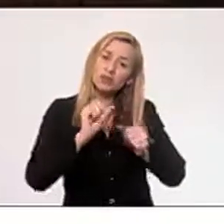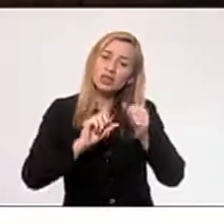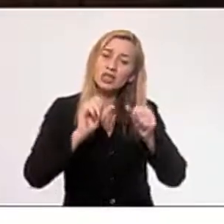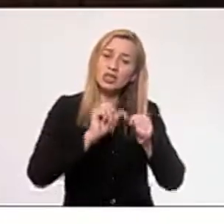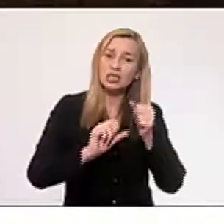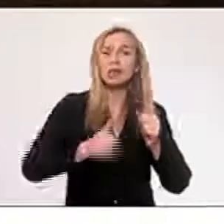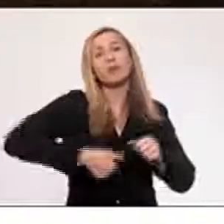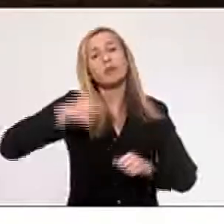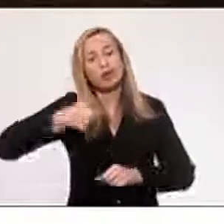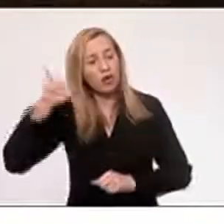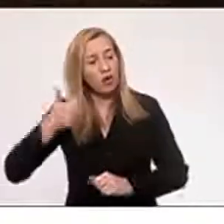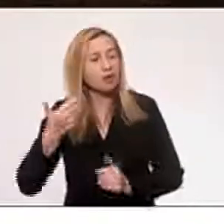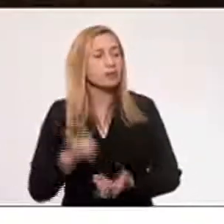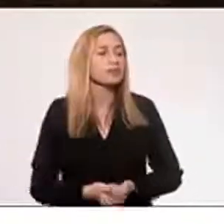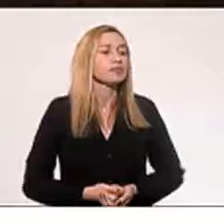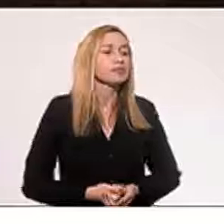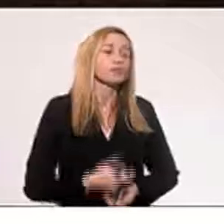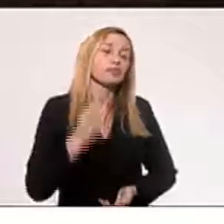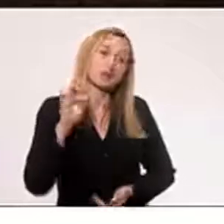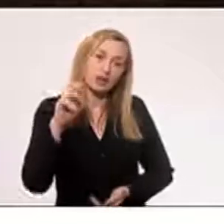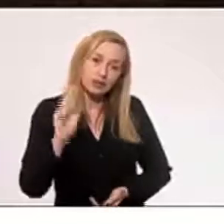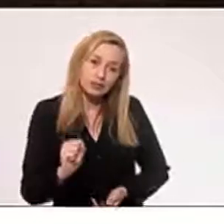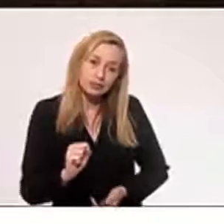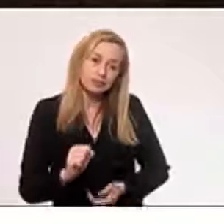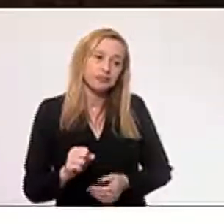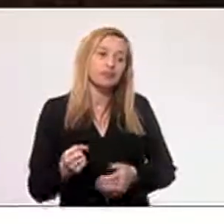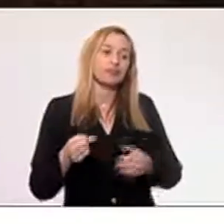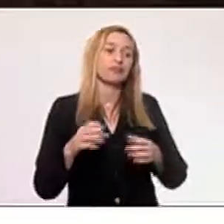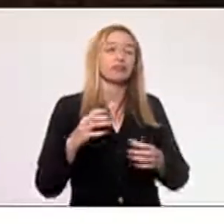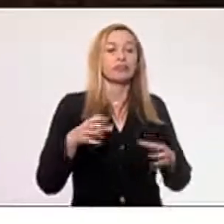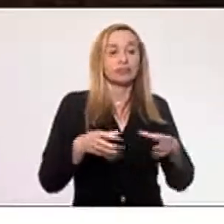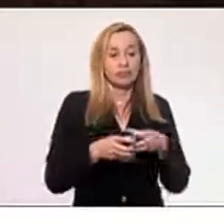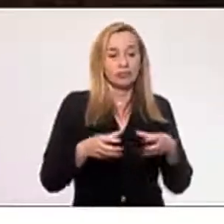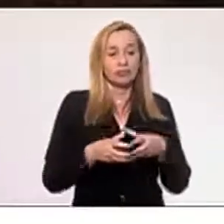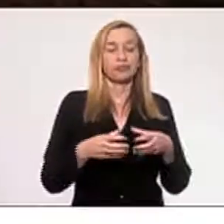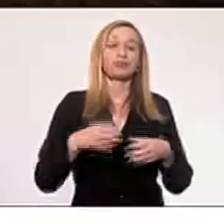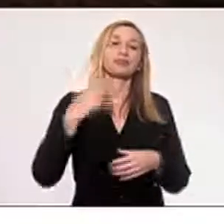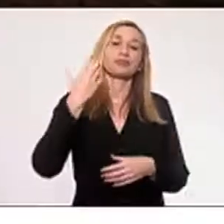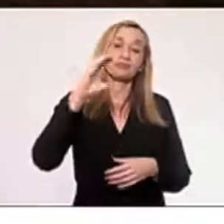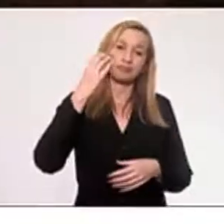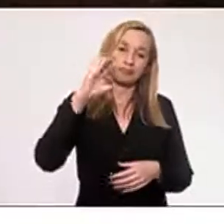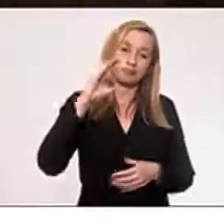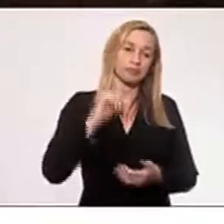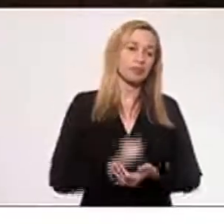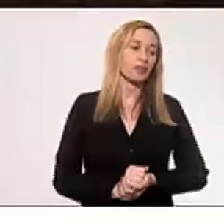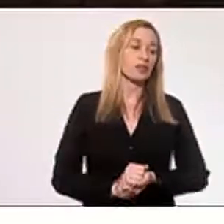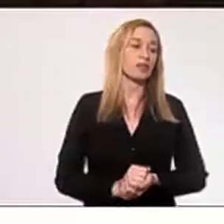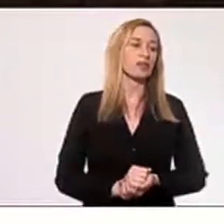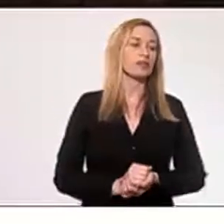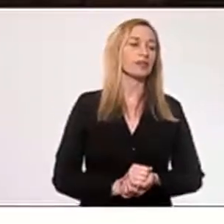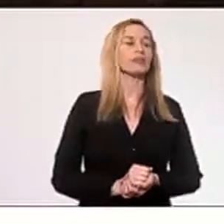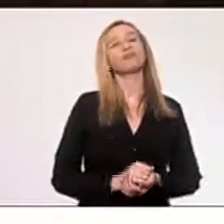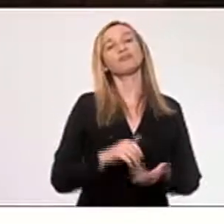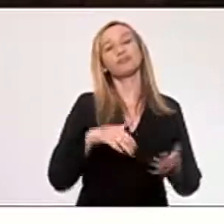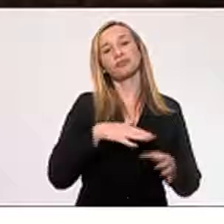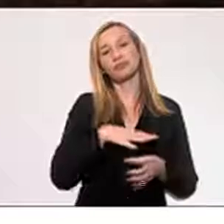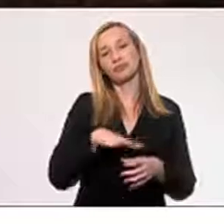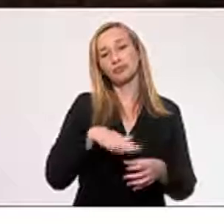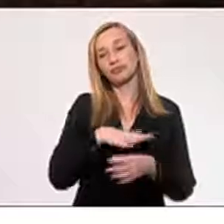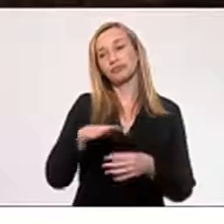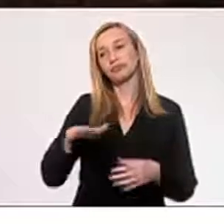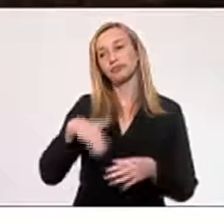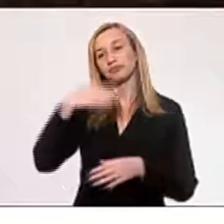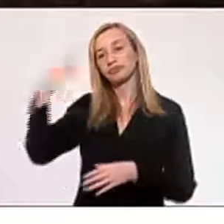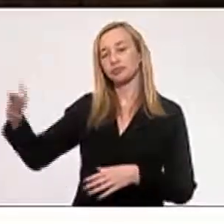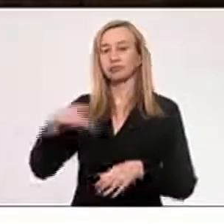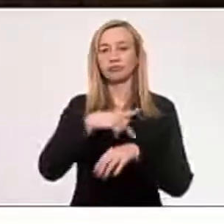em artigos publicados e citados pela comunidade científica, nos periódicos indexados nos diretórios internacionais. Eu quero